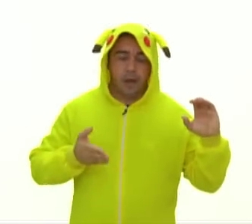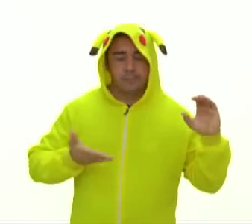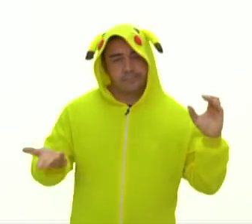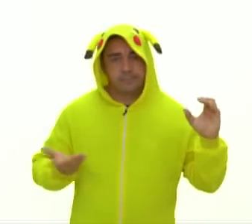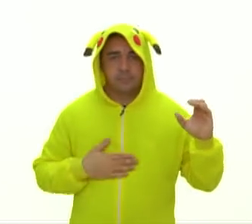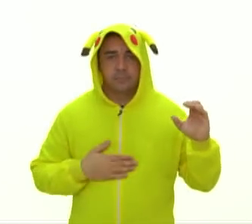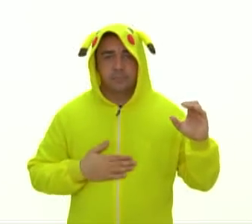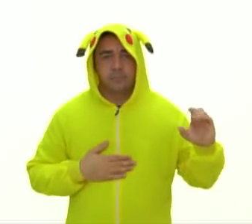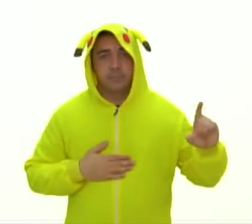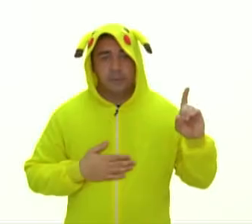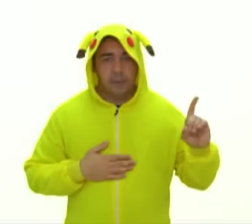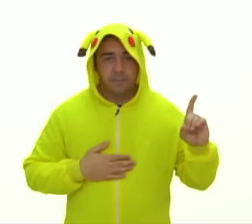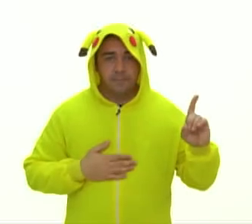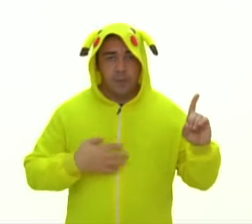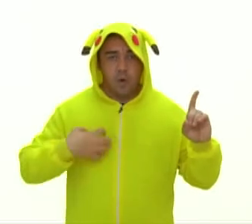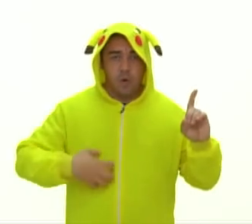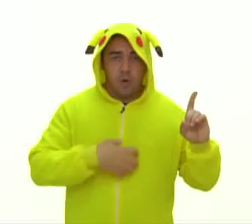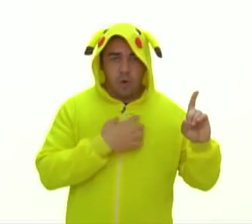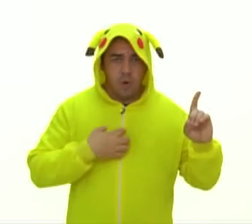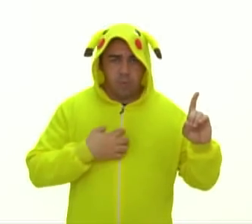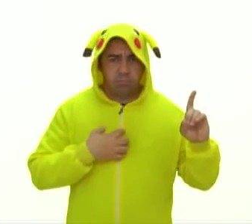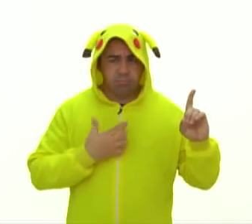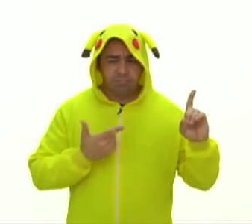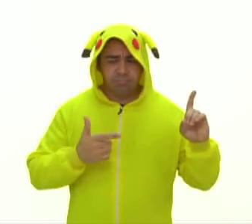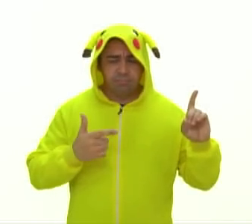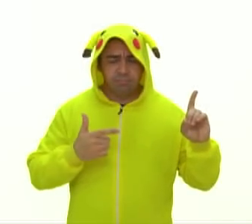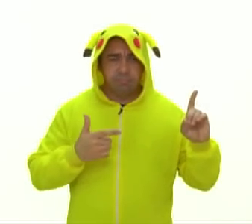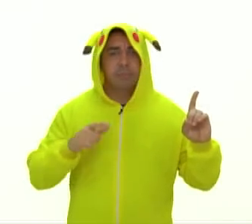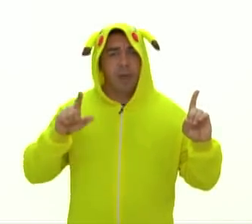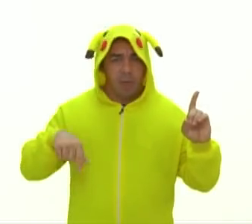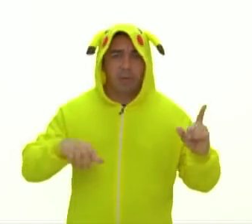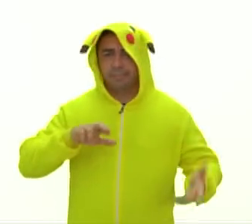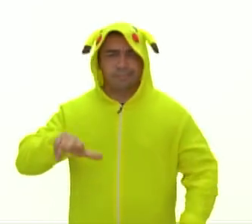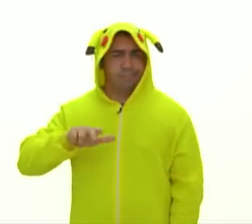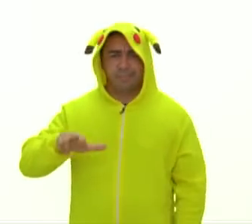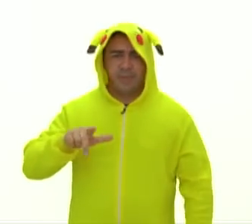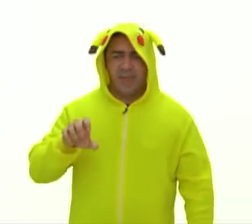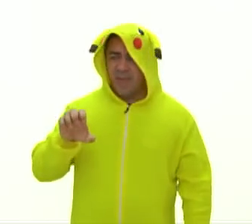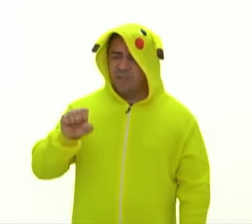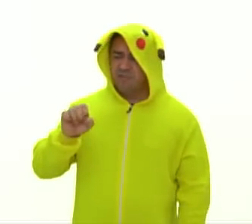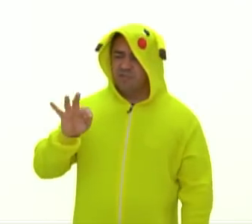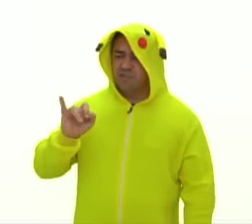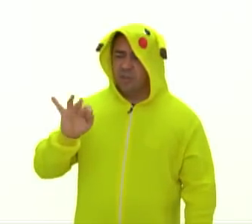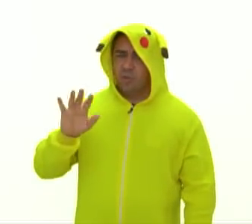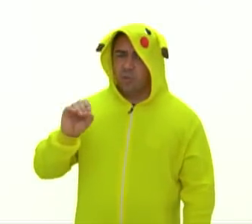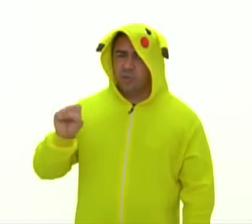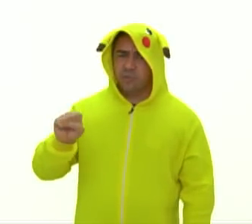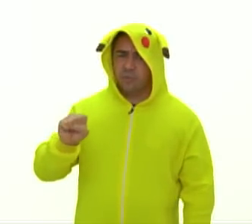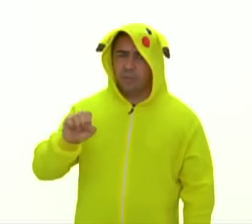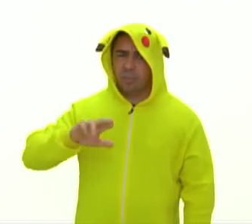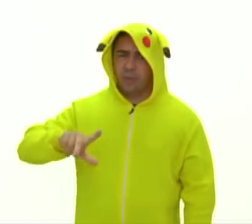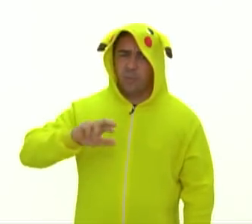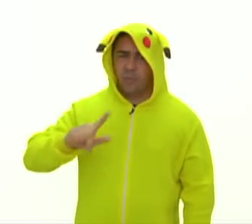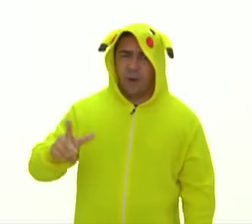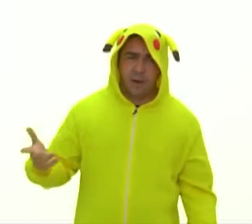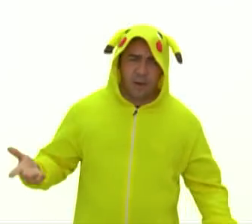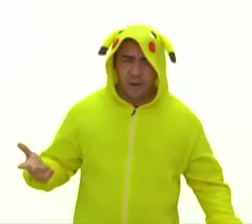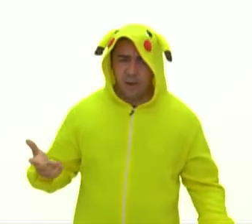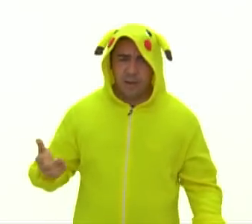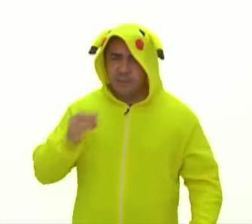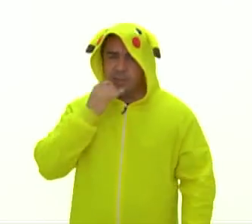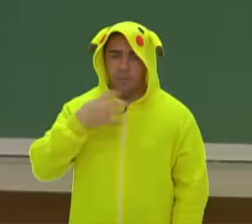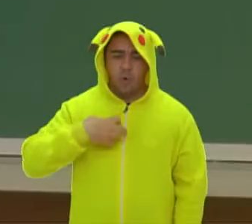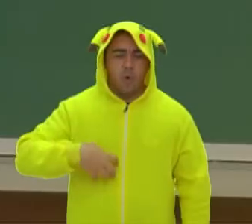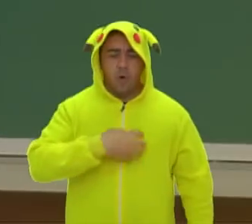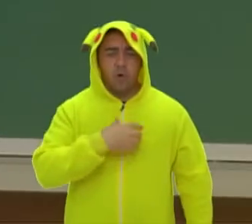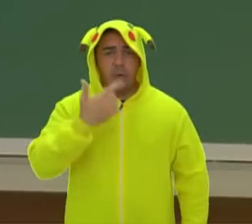sim. Letra D, órgãos extintos e embriologia. Aí sim, né, gente, não é órgãos extintos. Se o órgão foi extinto, né, se você não